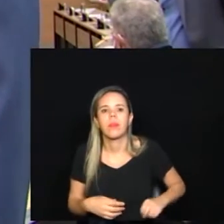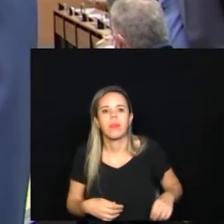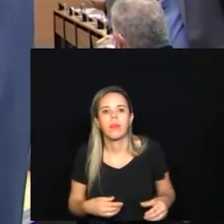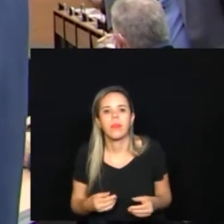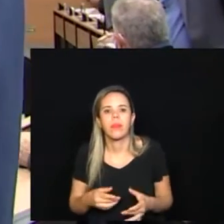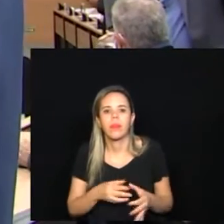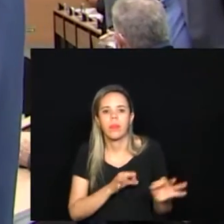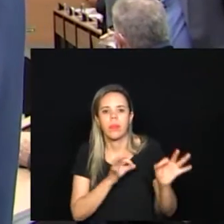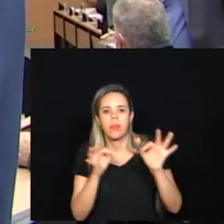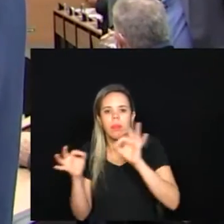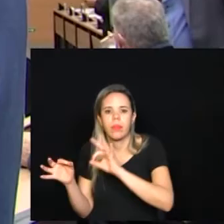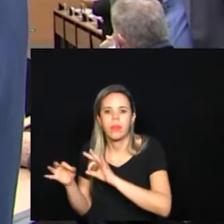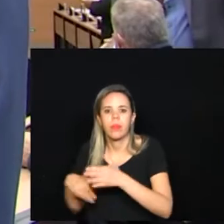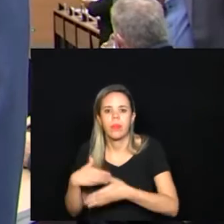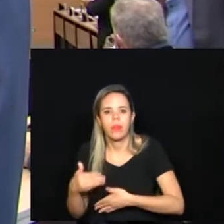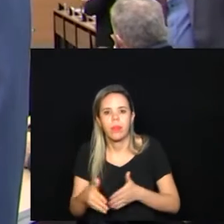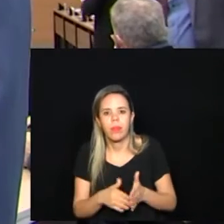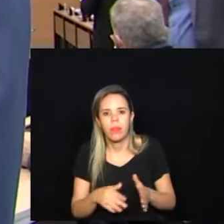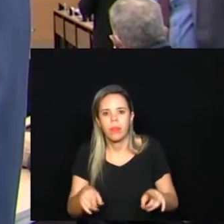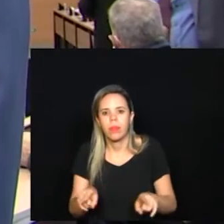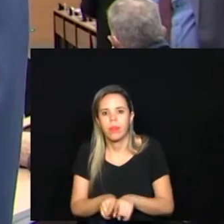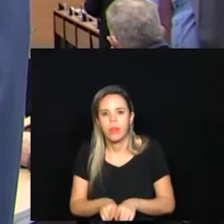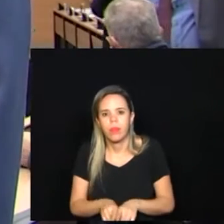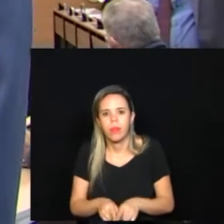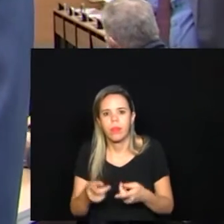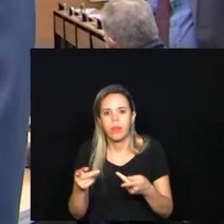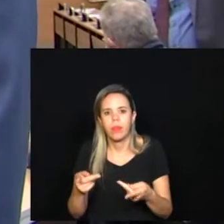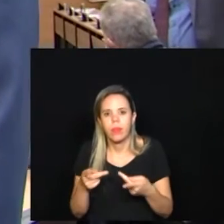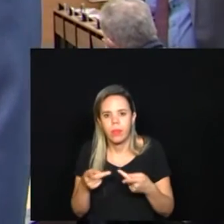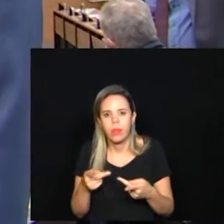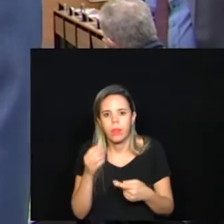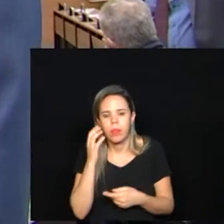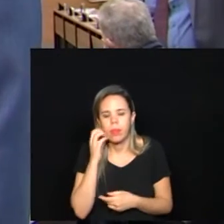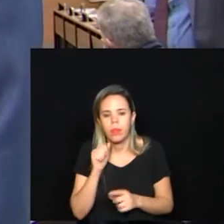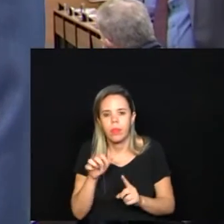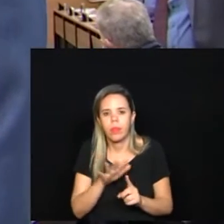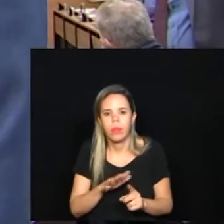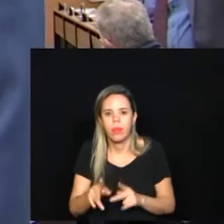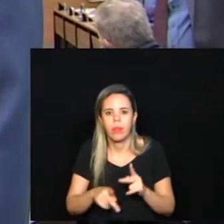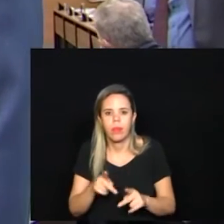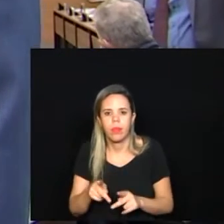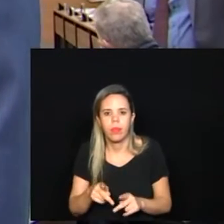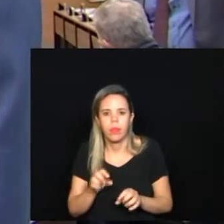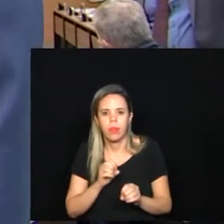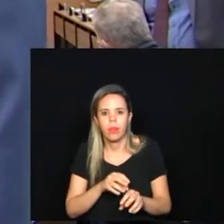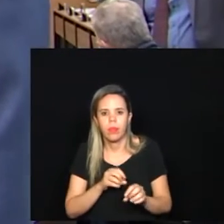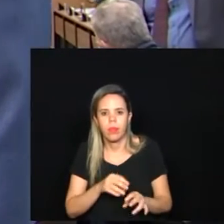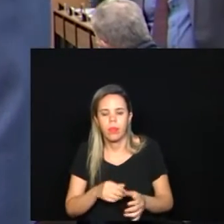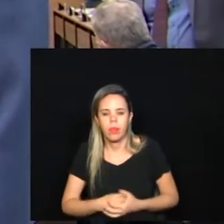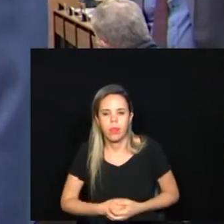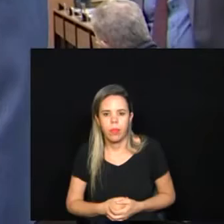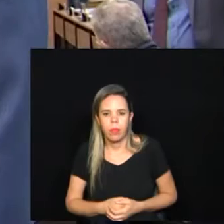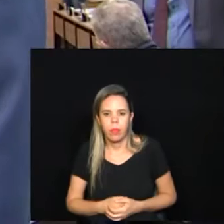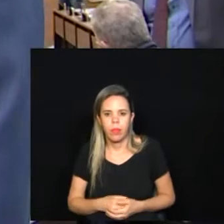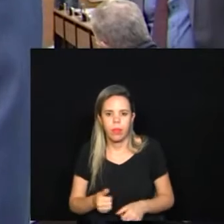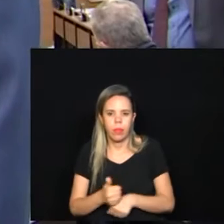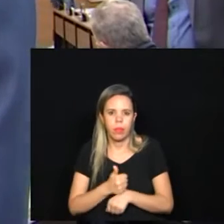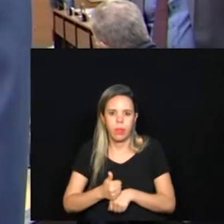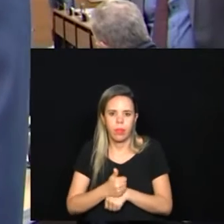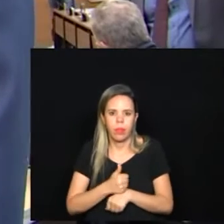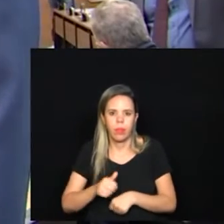para acompanhar esse processo e também chamar a sociedade da educação, especialistas